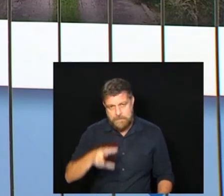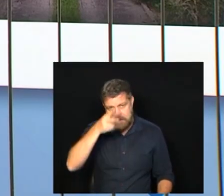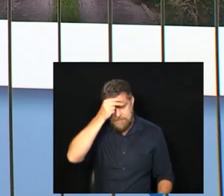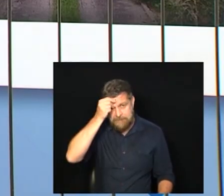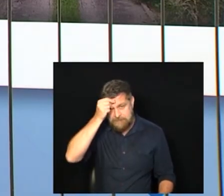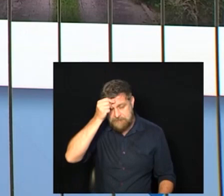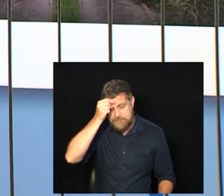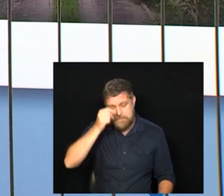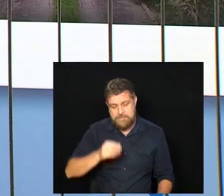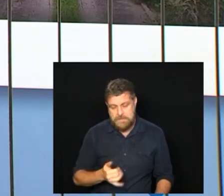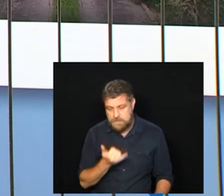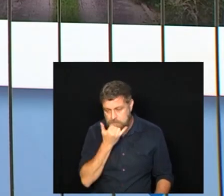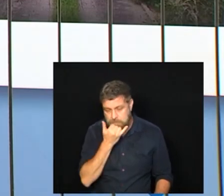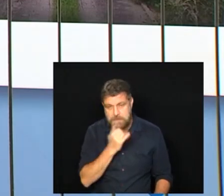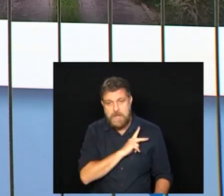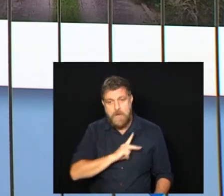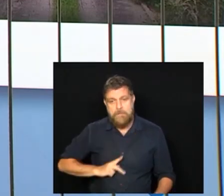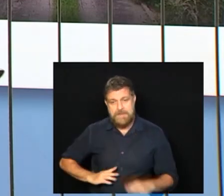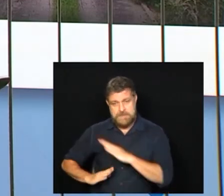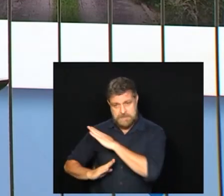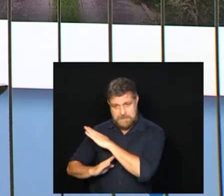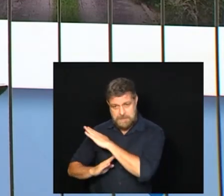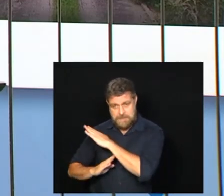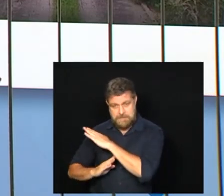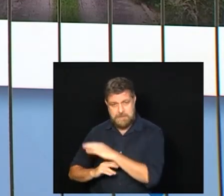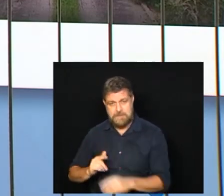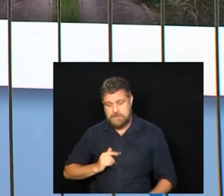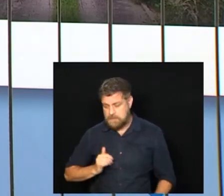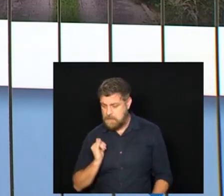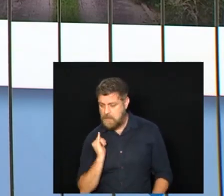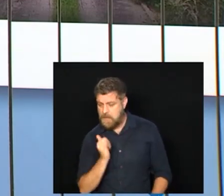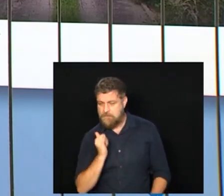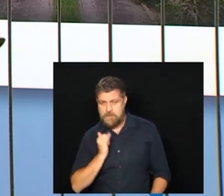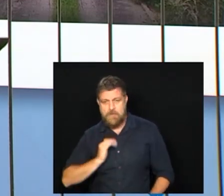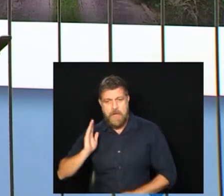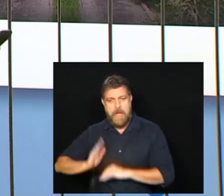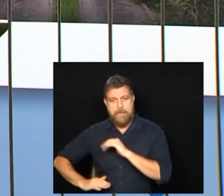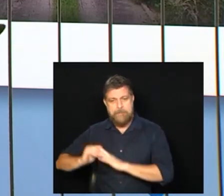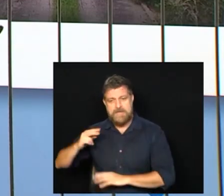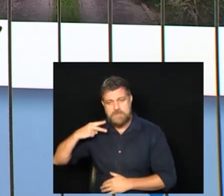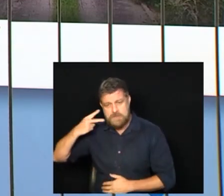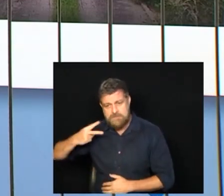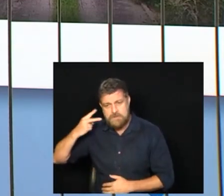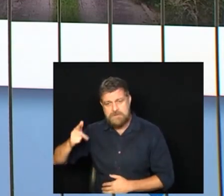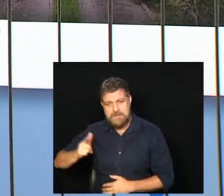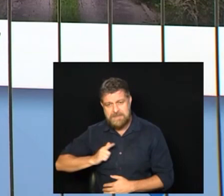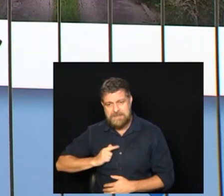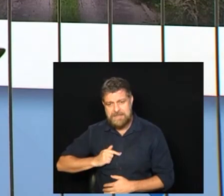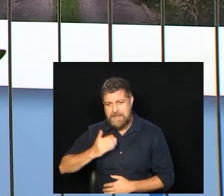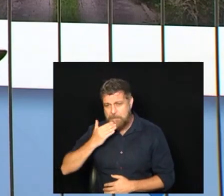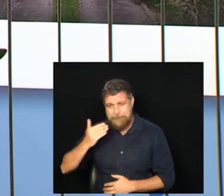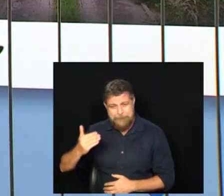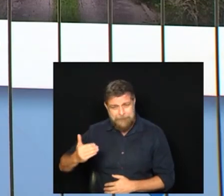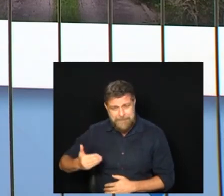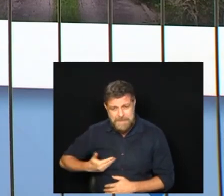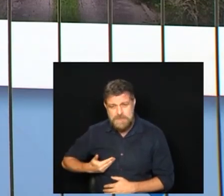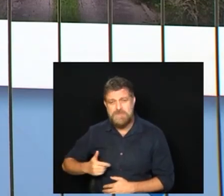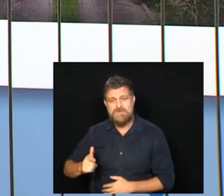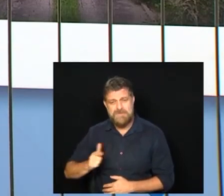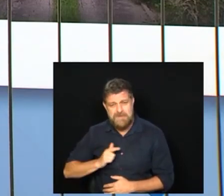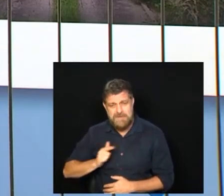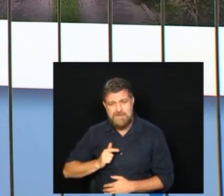O presidente da Câmara enfatizou o trabalho parlamentar que recebe muitos pedidos, falando